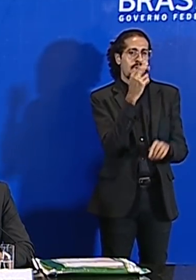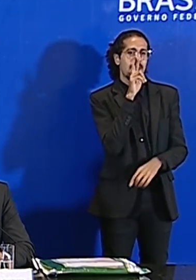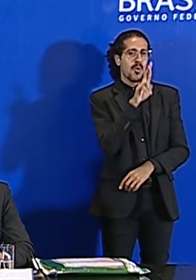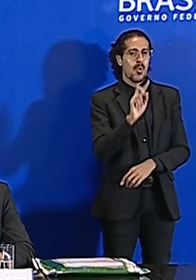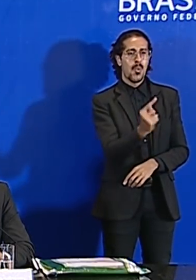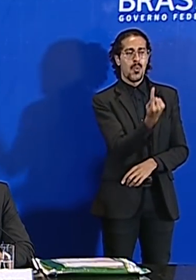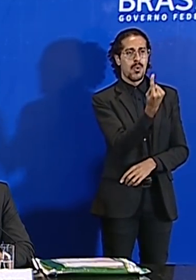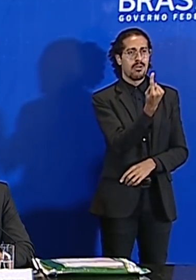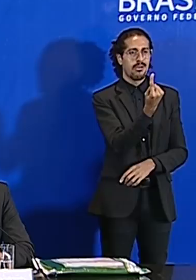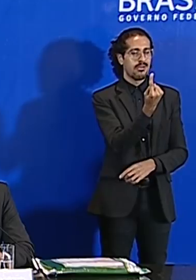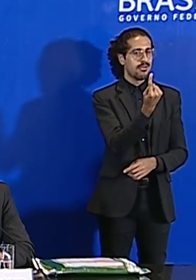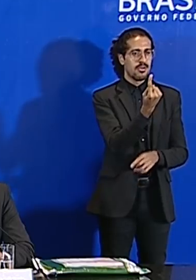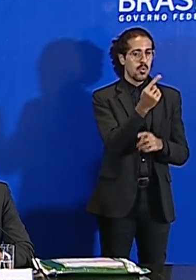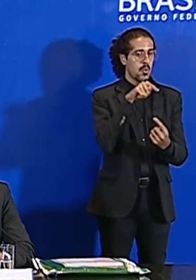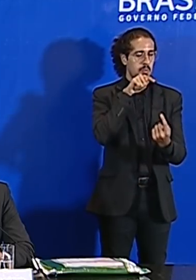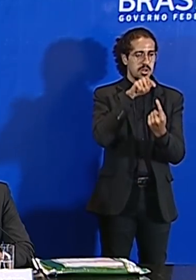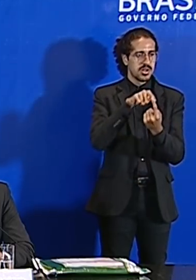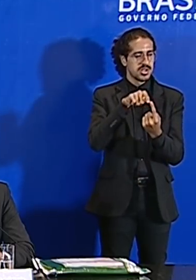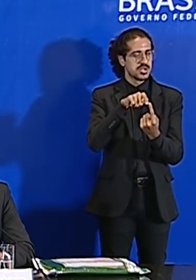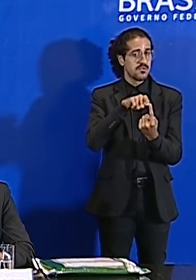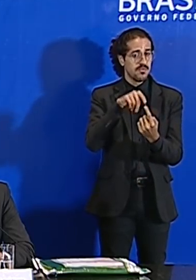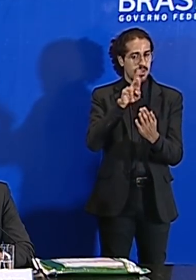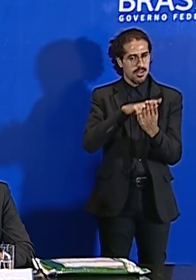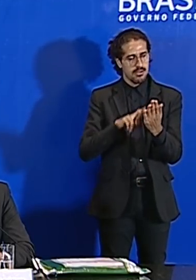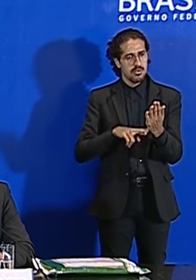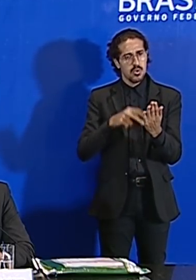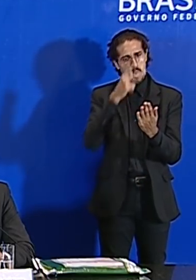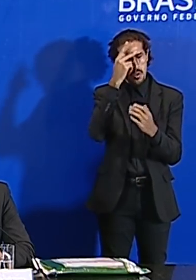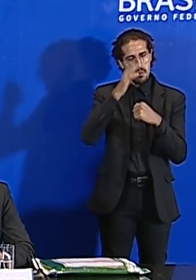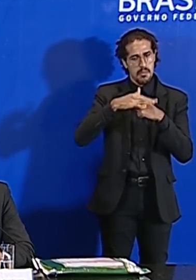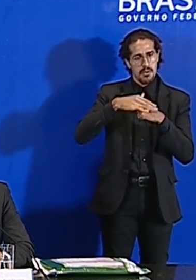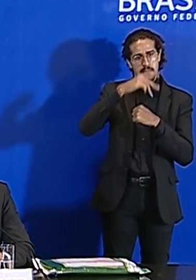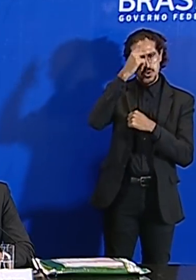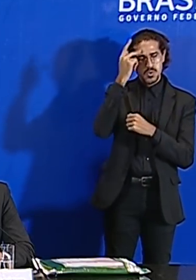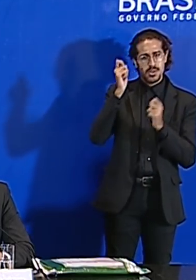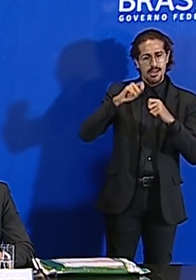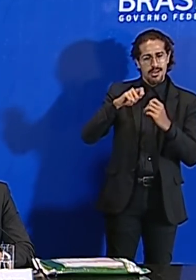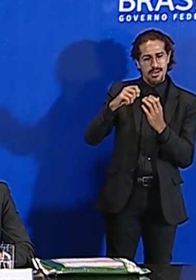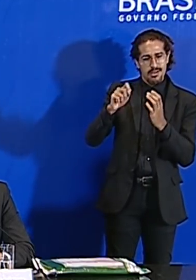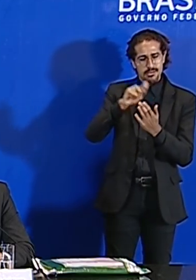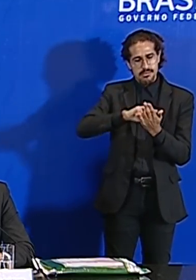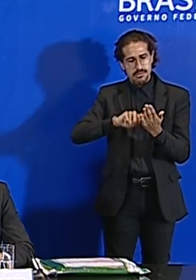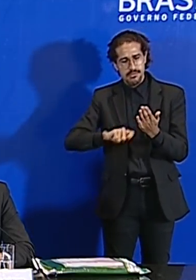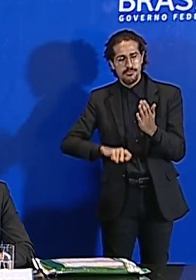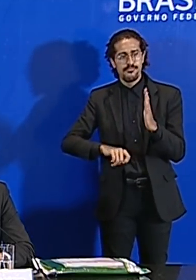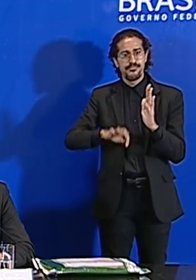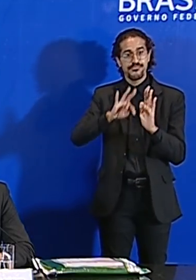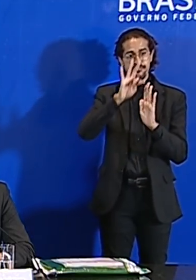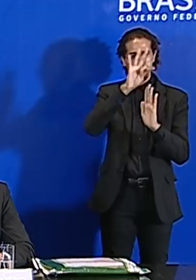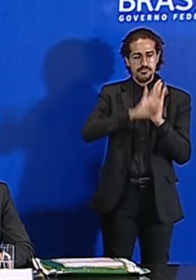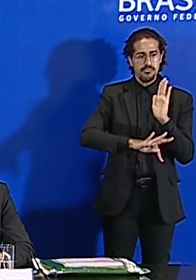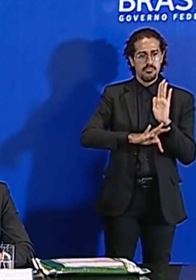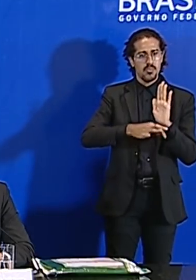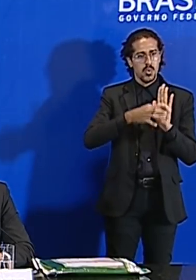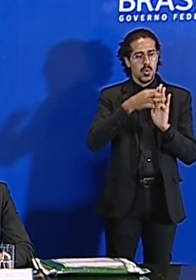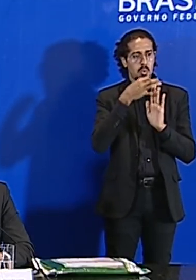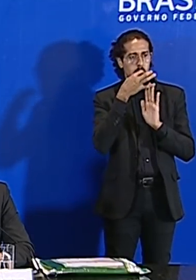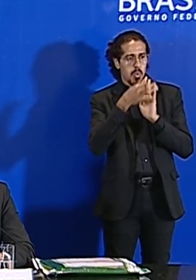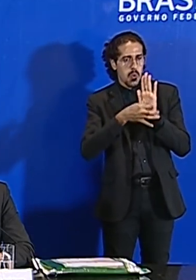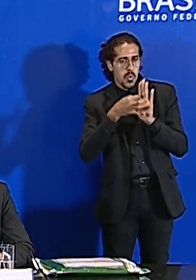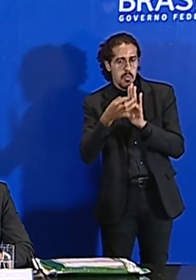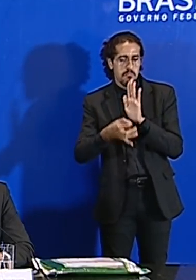não tem uma resposta única. O objetivo da redação é a pessoa conseguir elaborar um texto com argumentos,